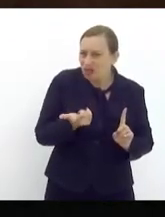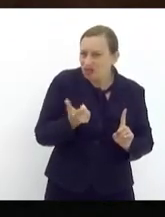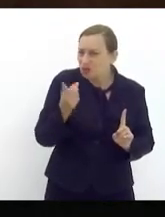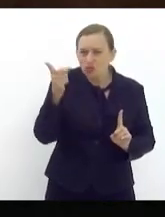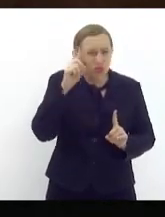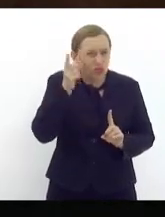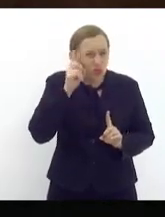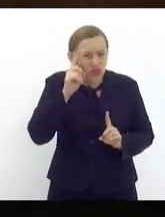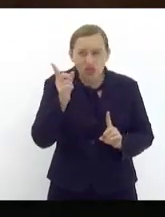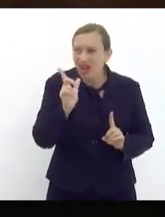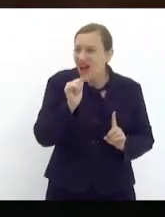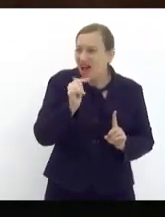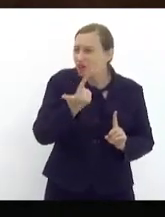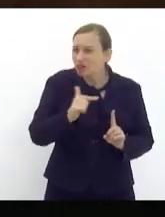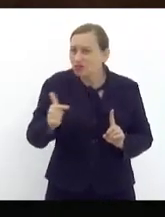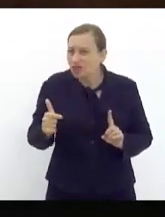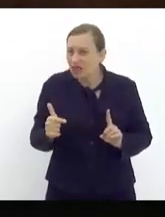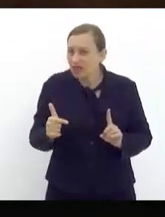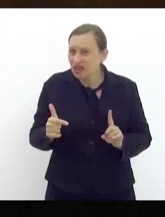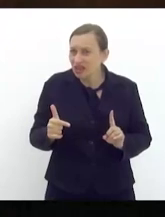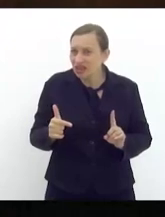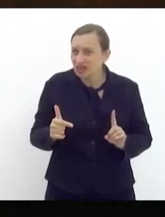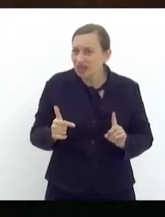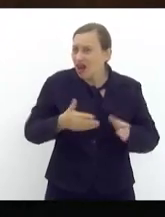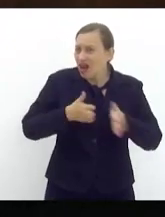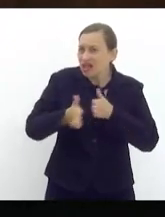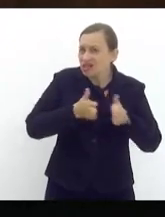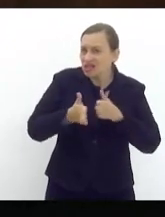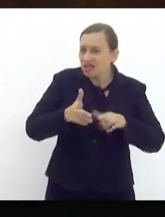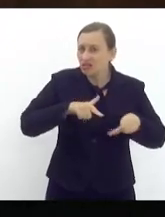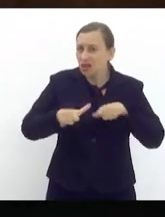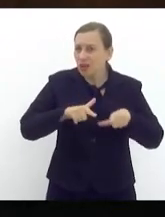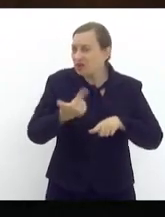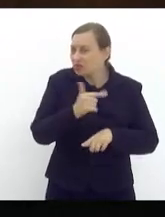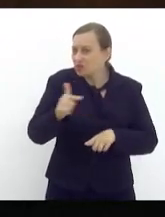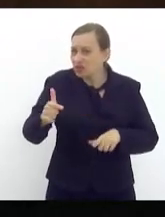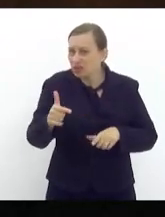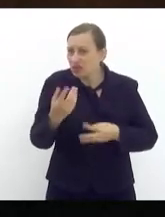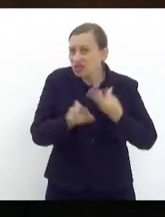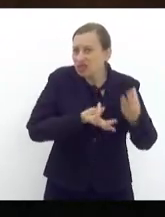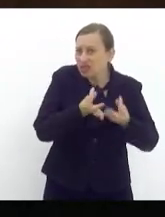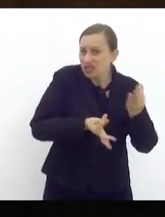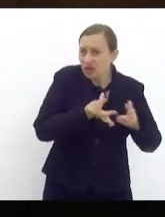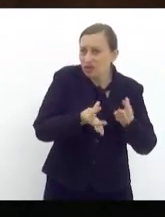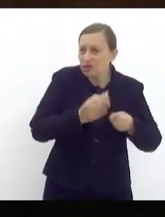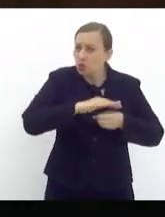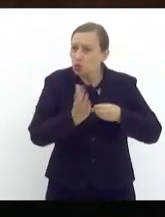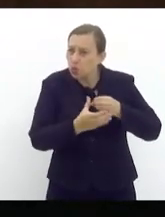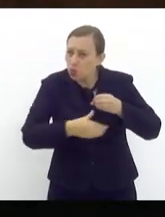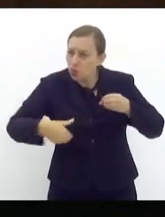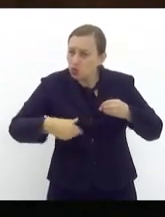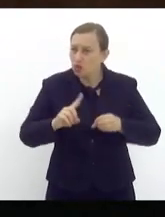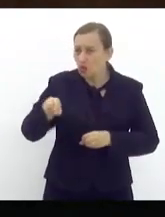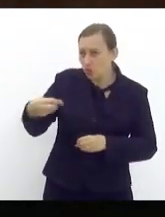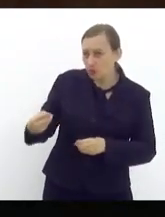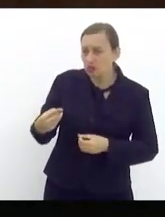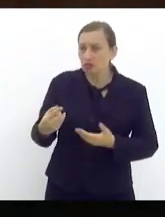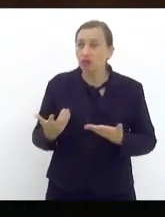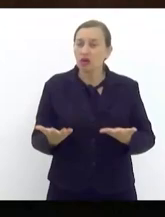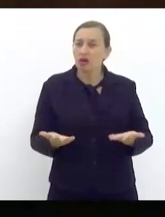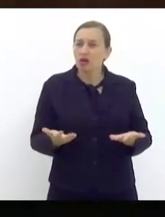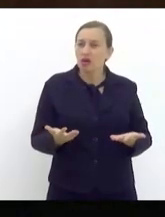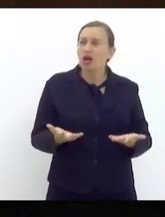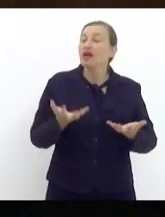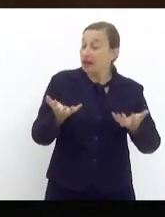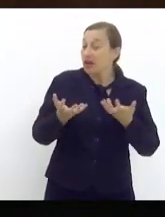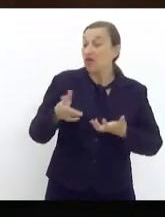a dia, na sua torneira, não tem acesso ao trabalho, né, de tratamento, de esgoto e etc. Então,